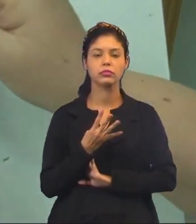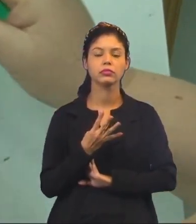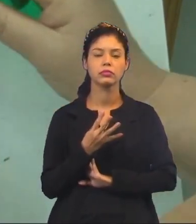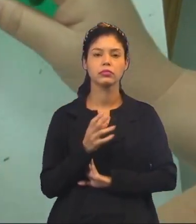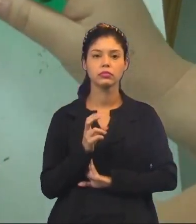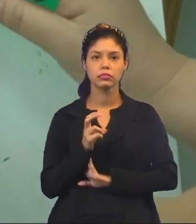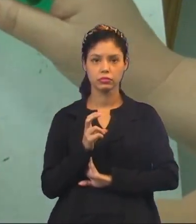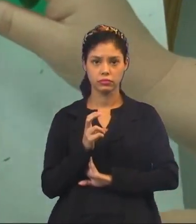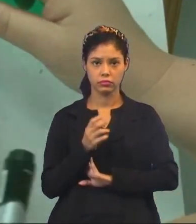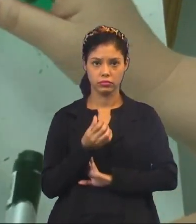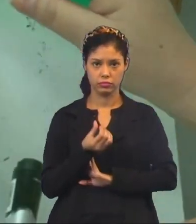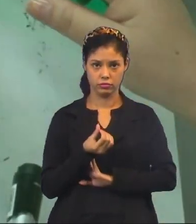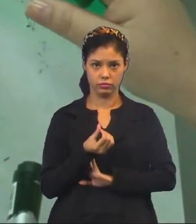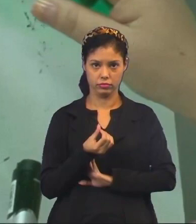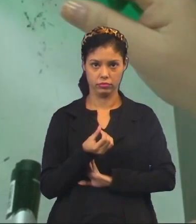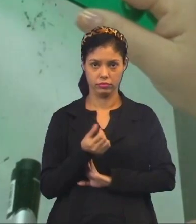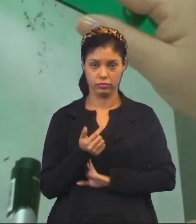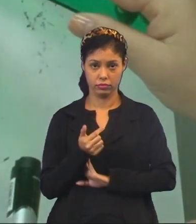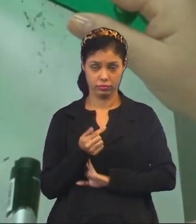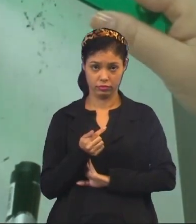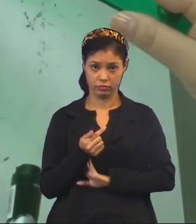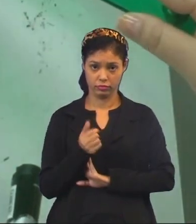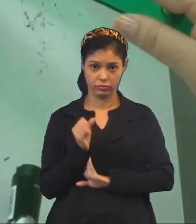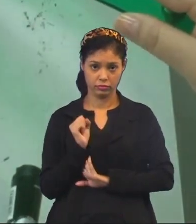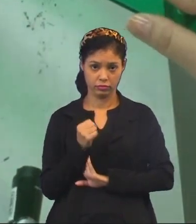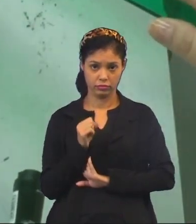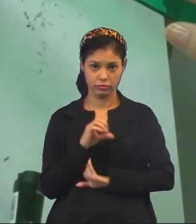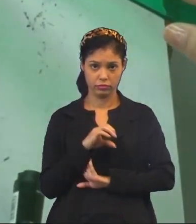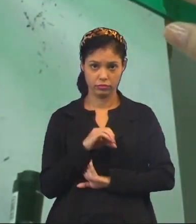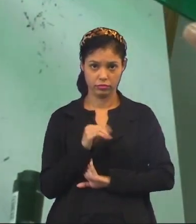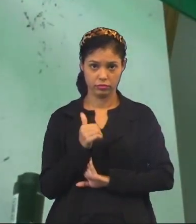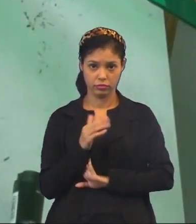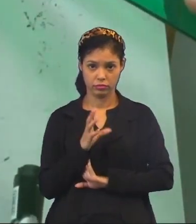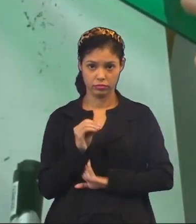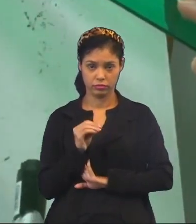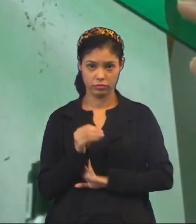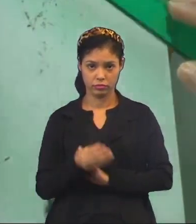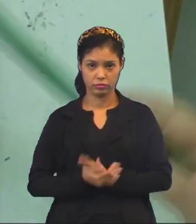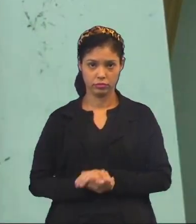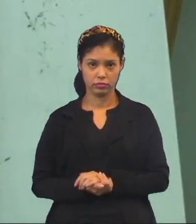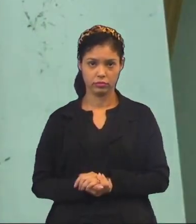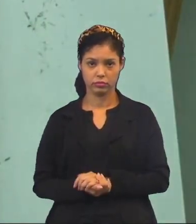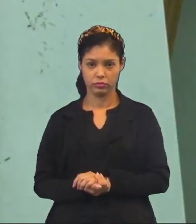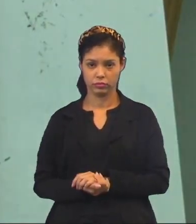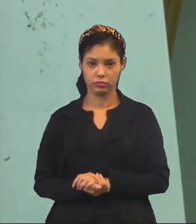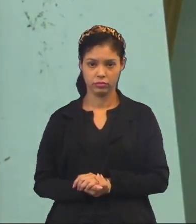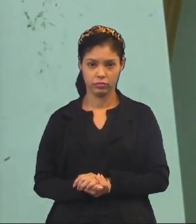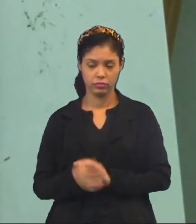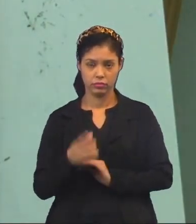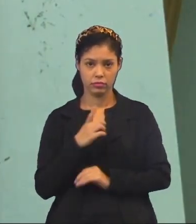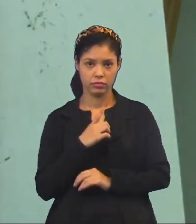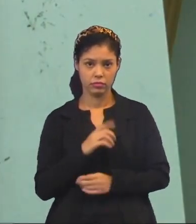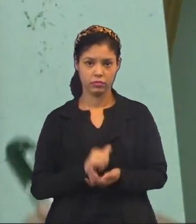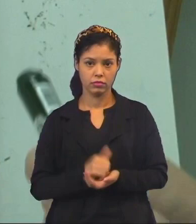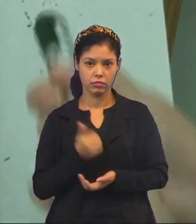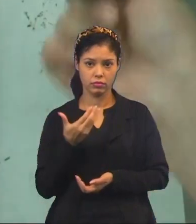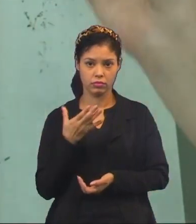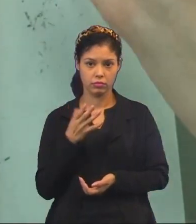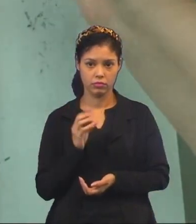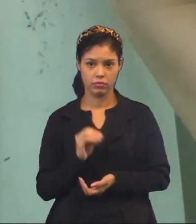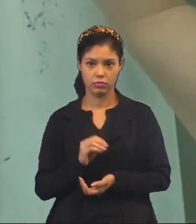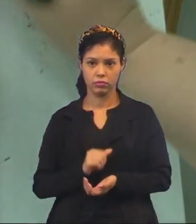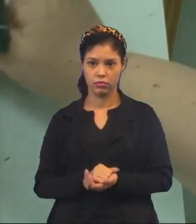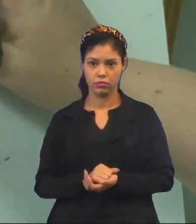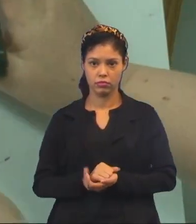3, 4, 5, 6, 7, 8, 9, 10. Nós vamos ter